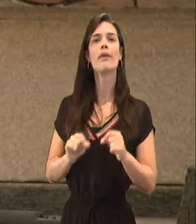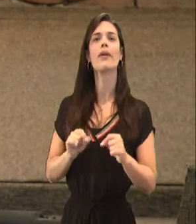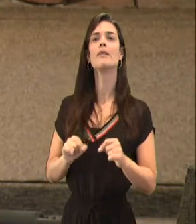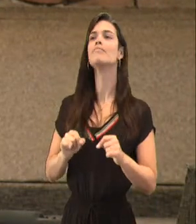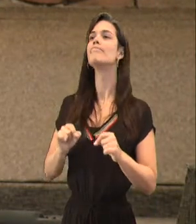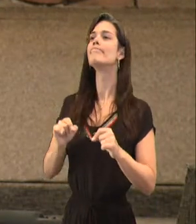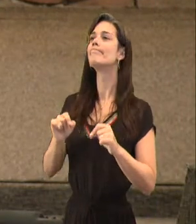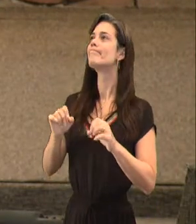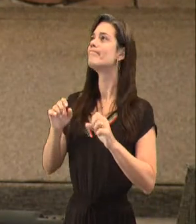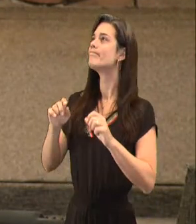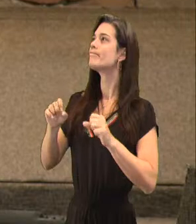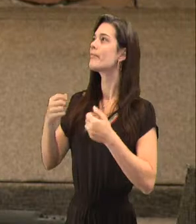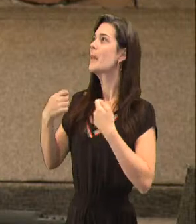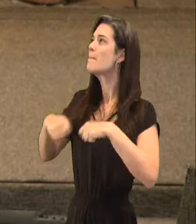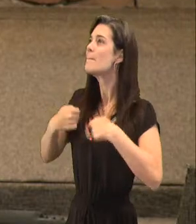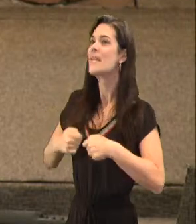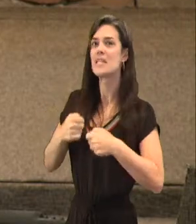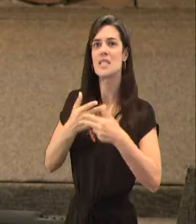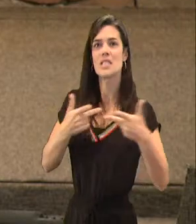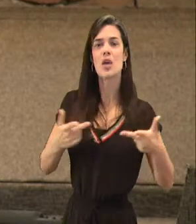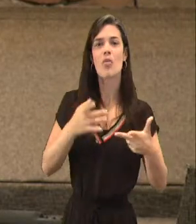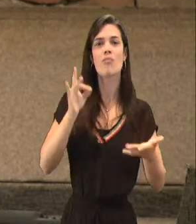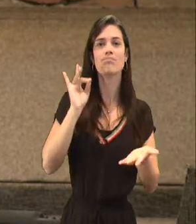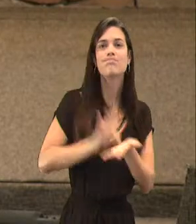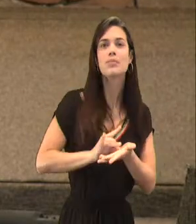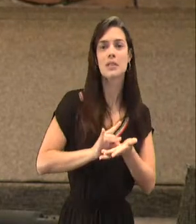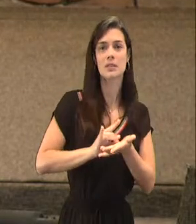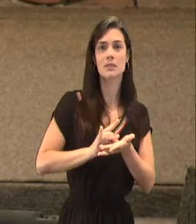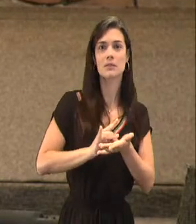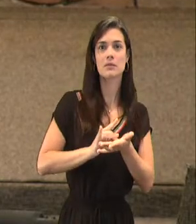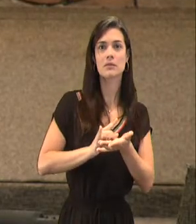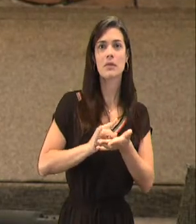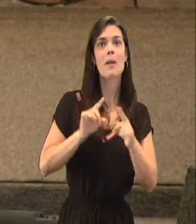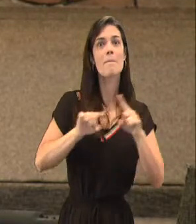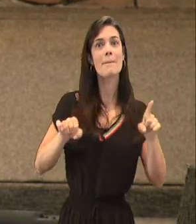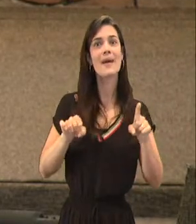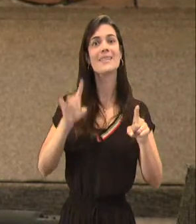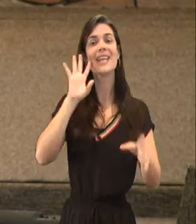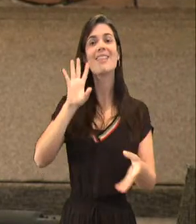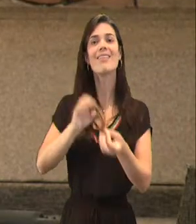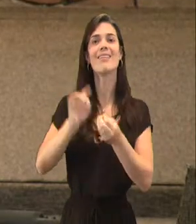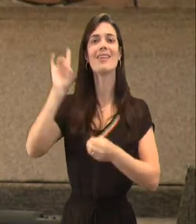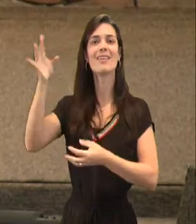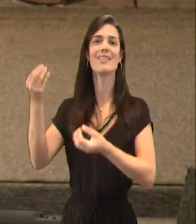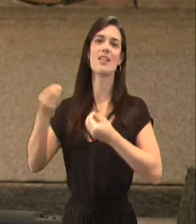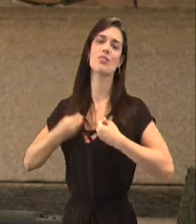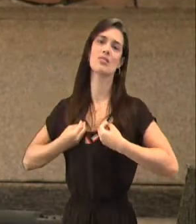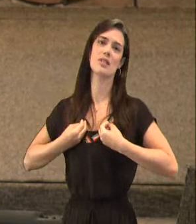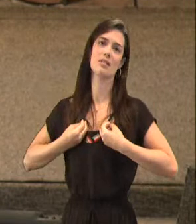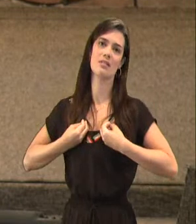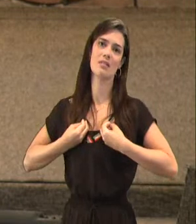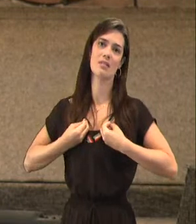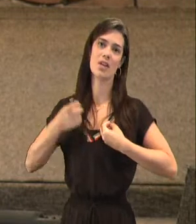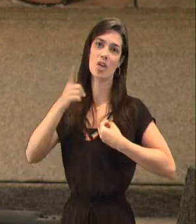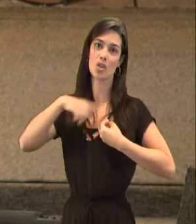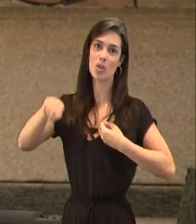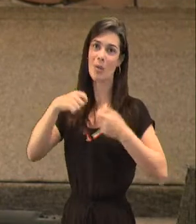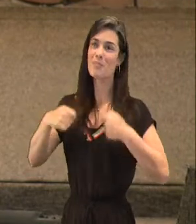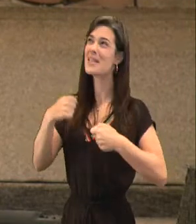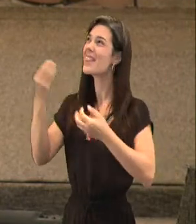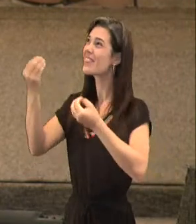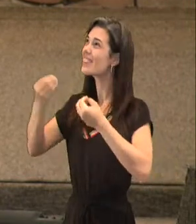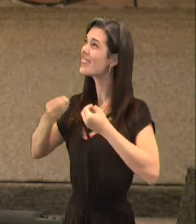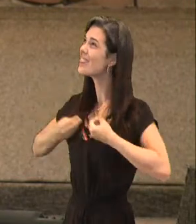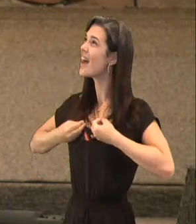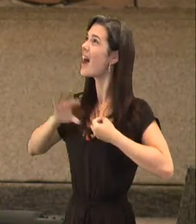do esforço, do trabalho. É Deus quem nos provê, inclusive a oportunidade de trabalharmos, de nos esforçarmos,